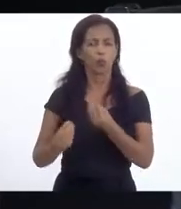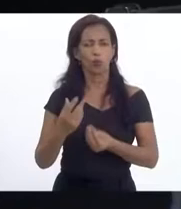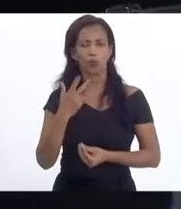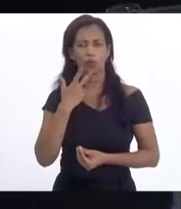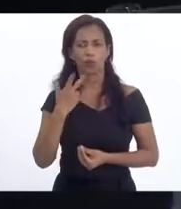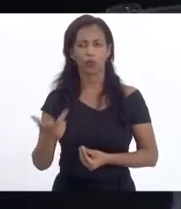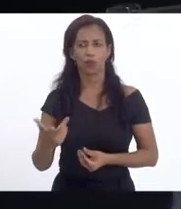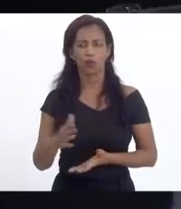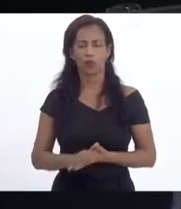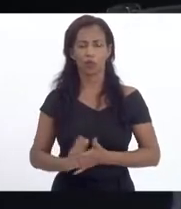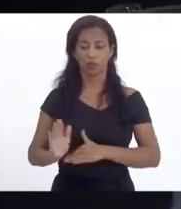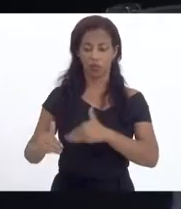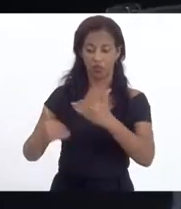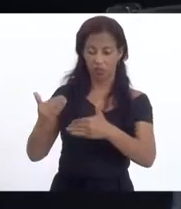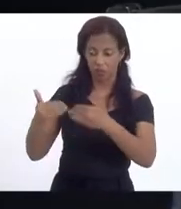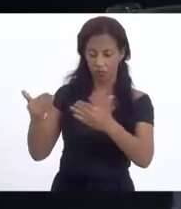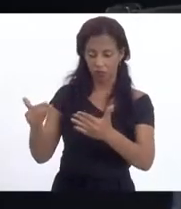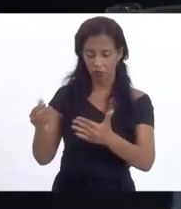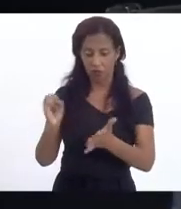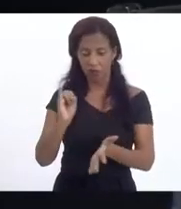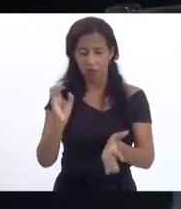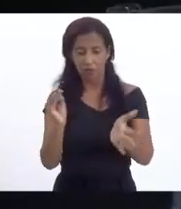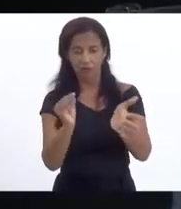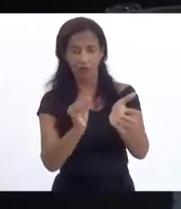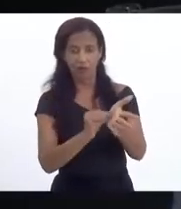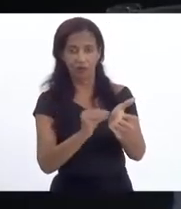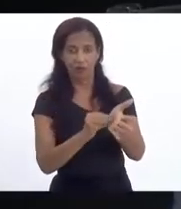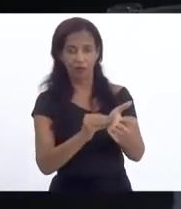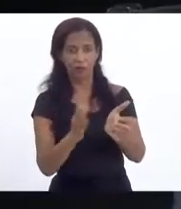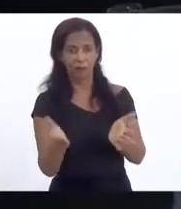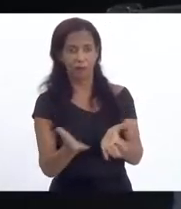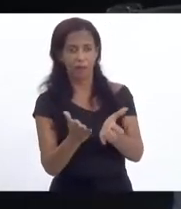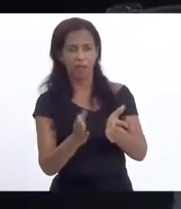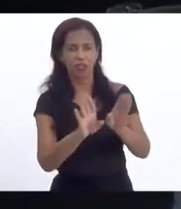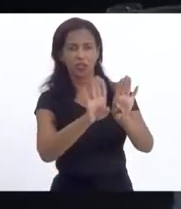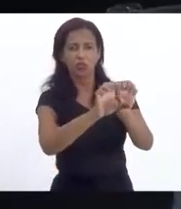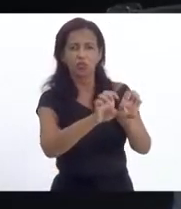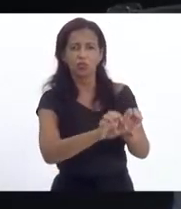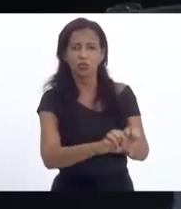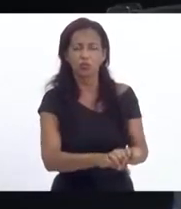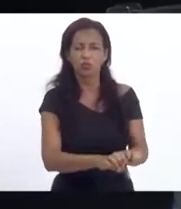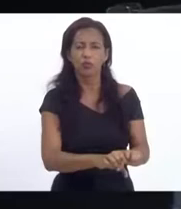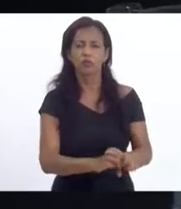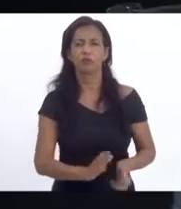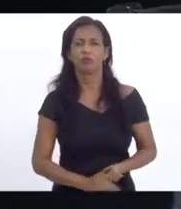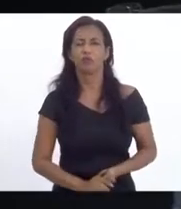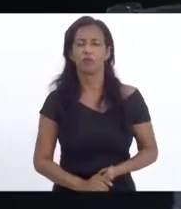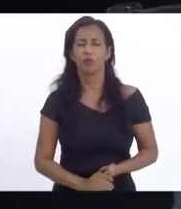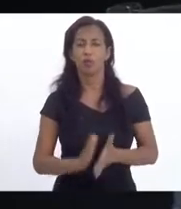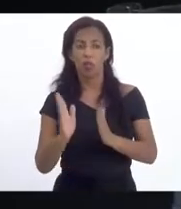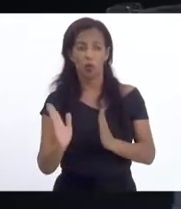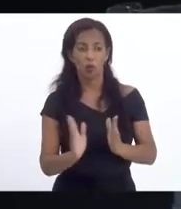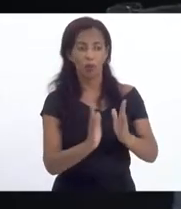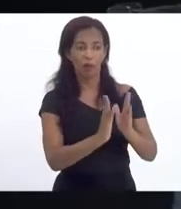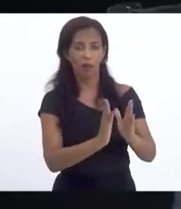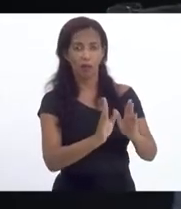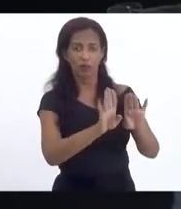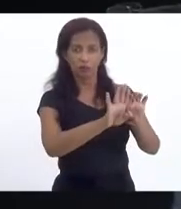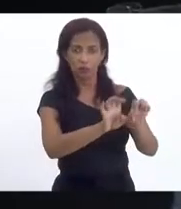de desenvolvimento sem se falar na parte estruturante. E, como parte